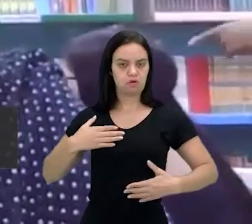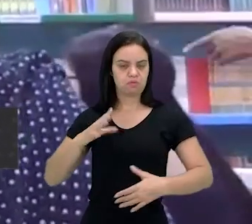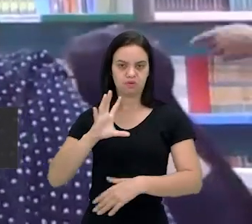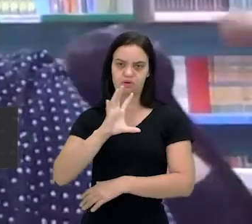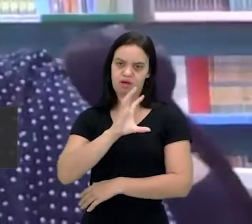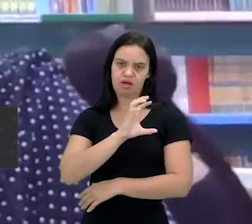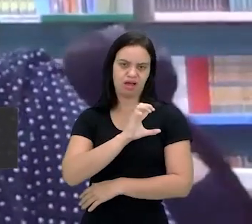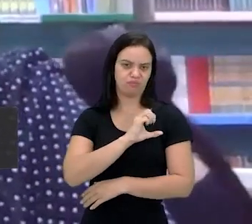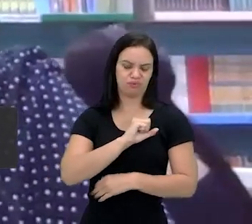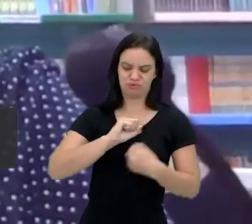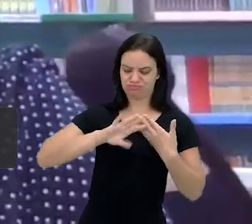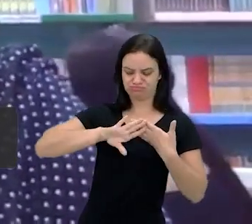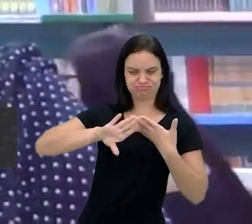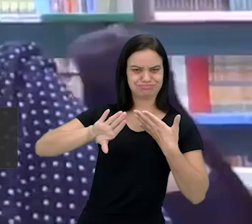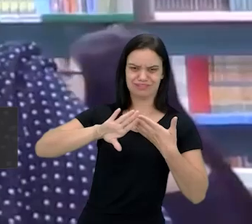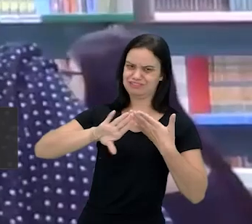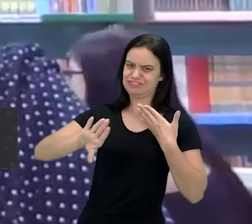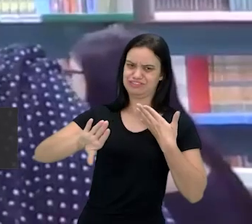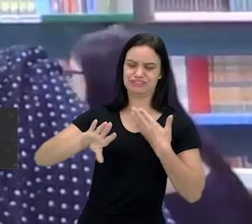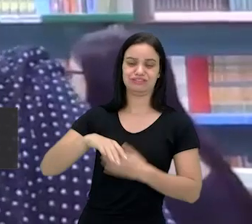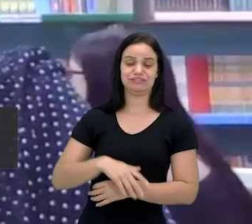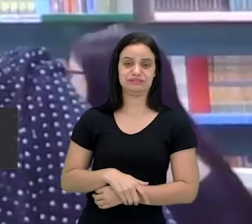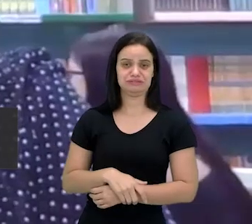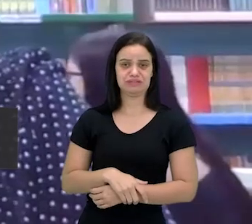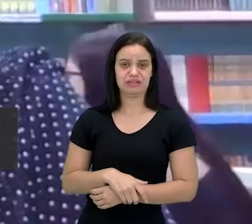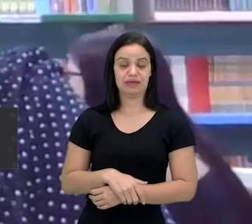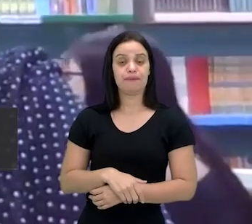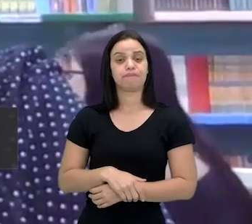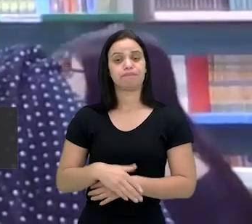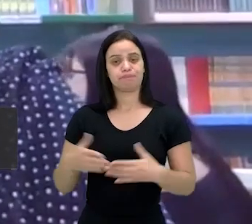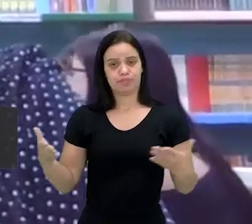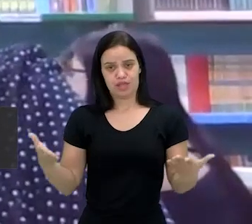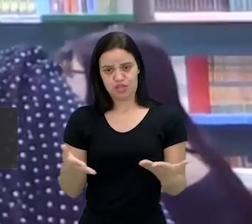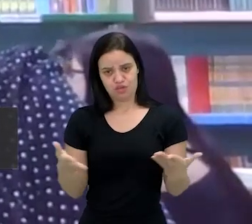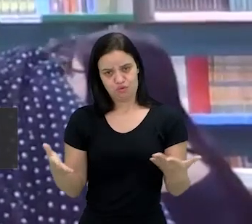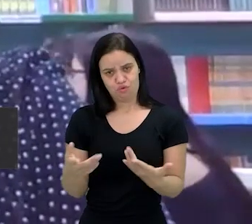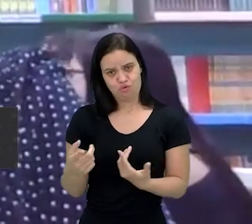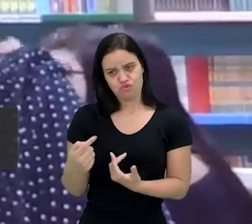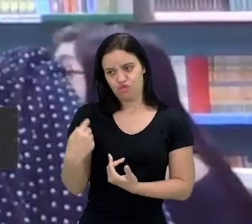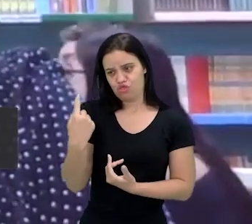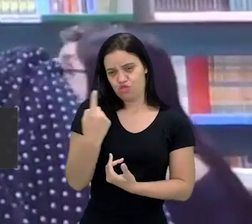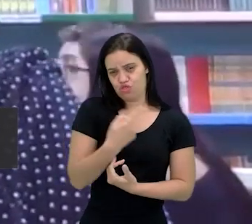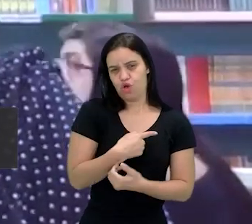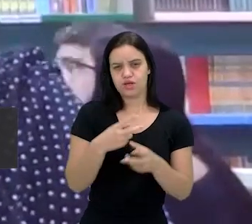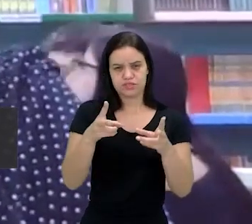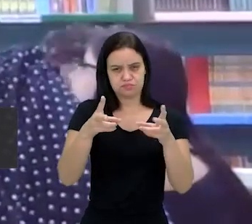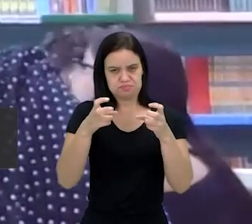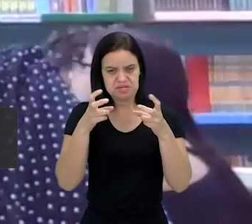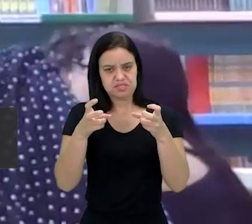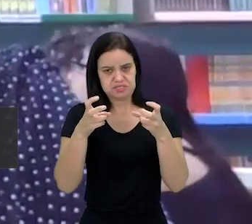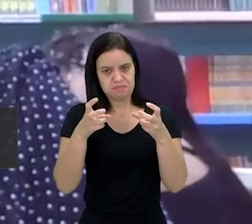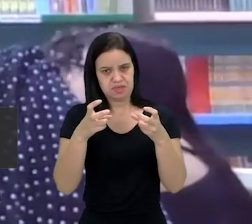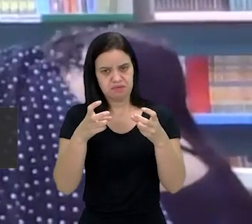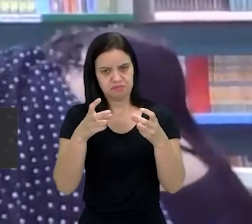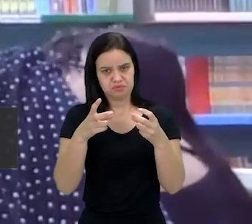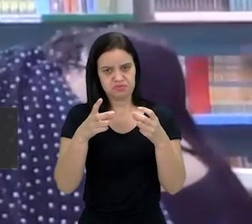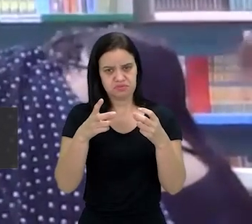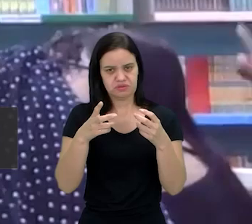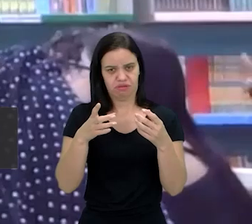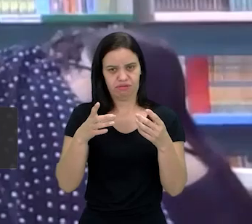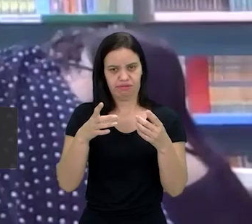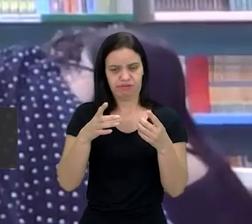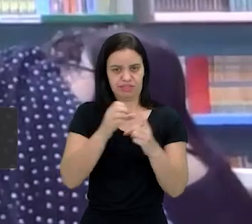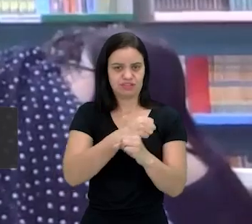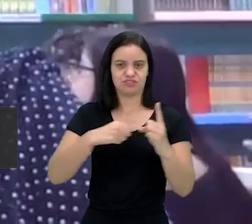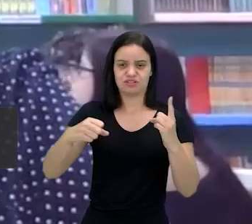bem distante de tudo aquilo. E hoje em dia nós vemos na nossa realidade